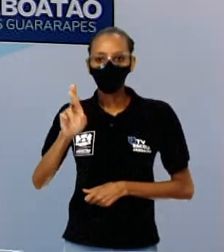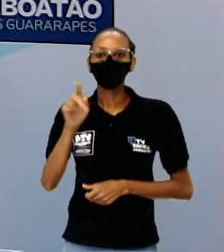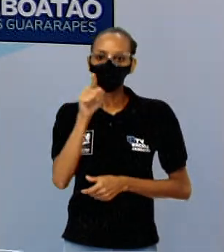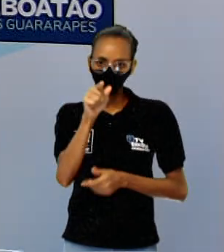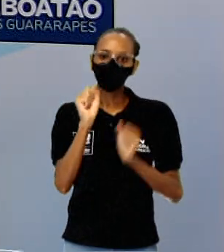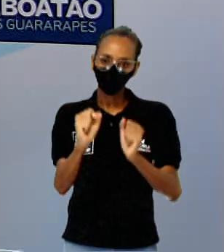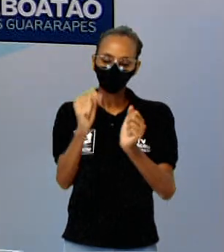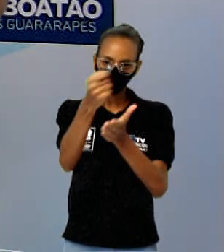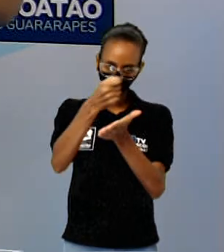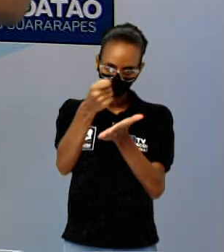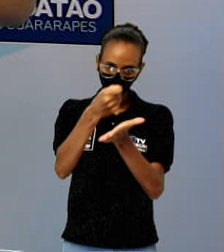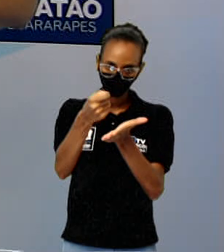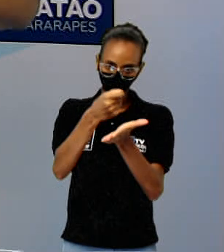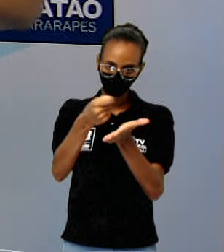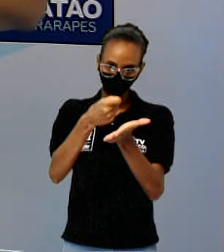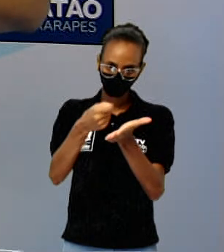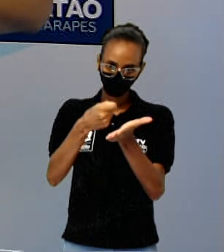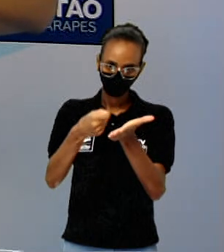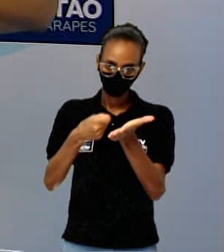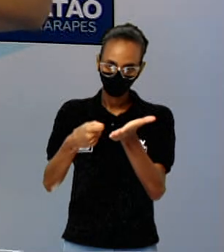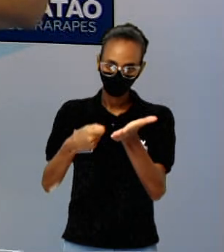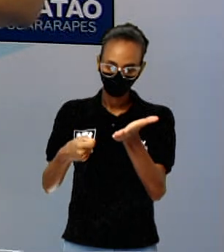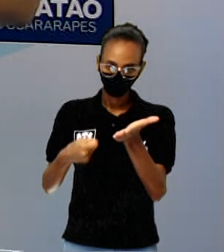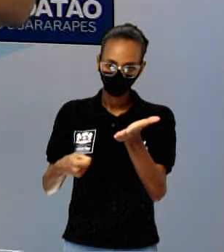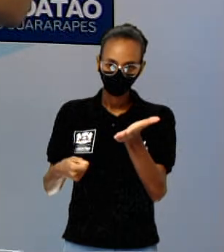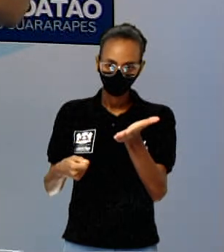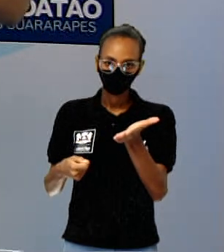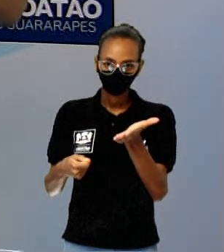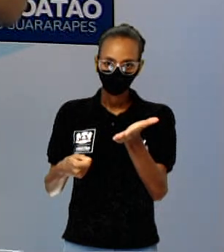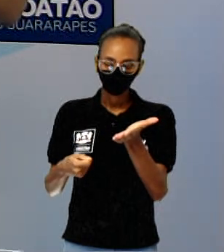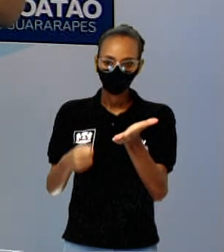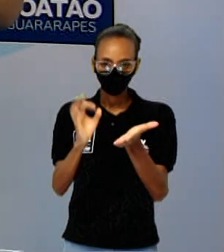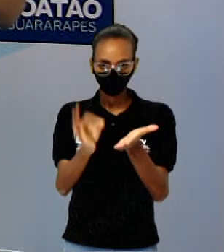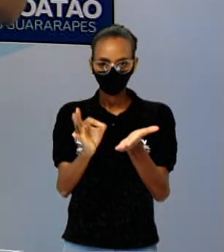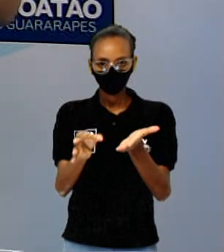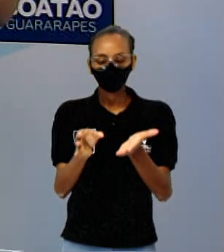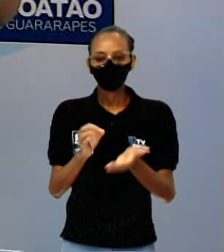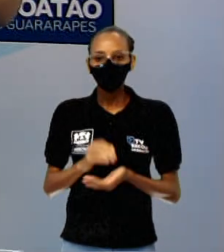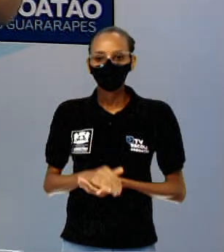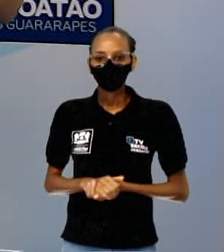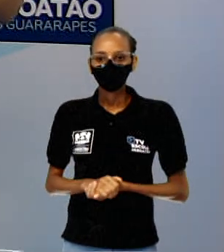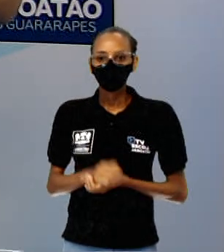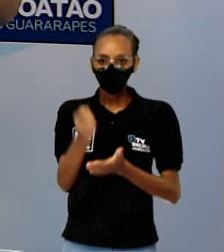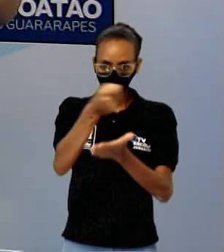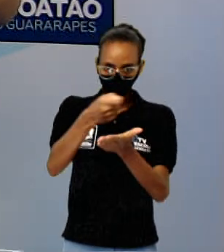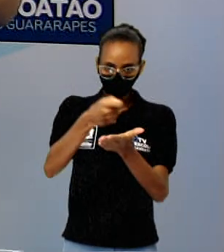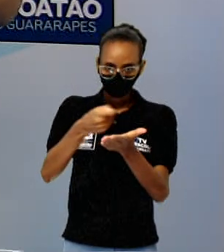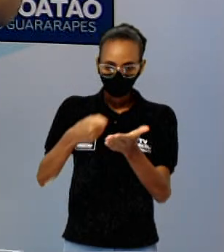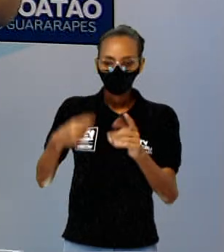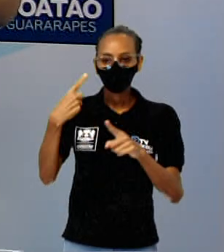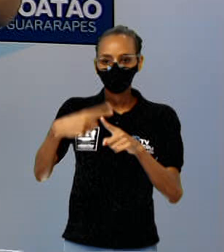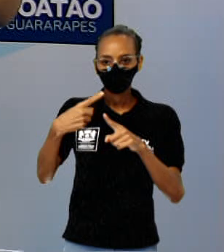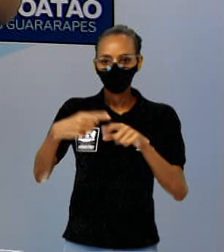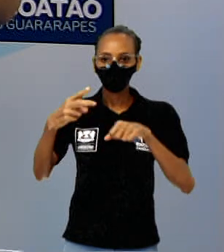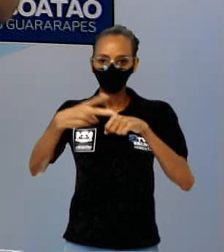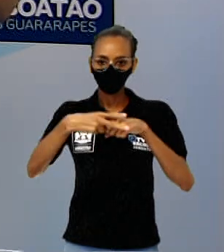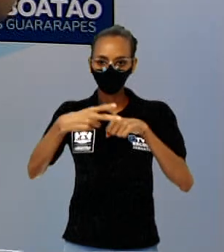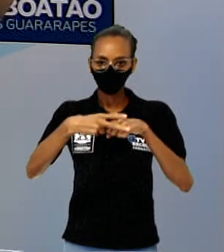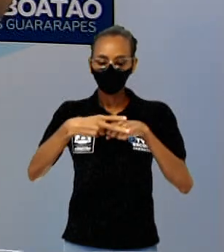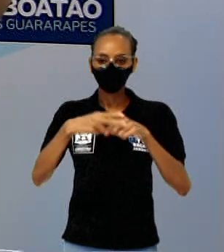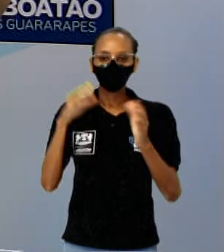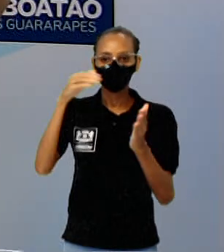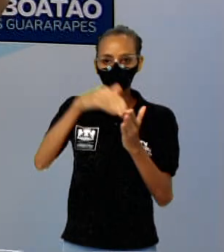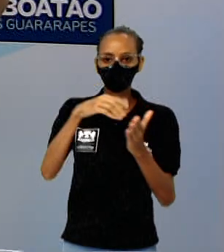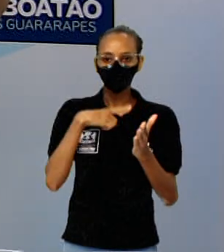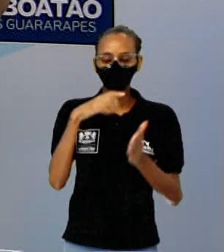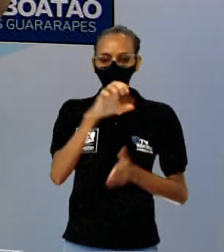learn, melt, prove e shave, certo? Anotem isso aí, porque esses são os verbos que acabam em AD,